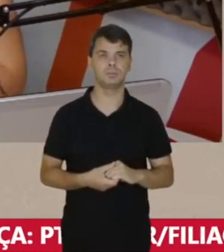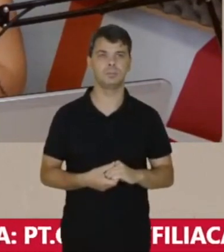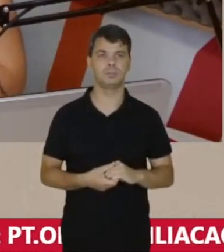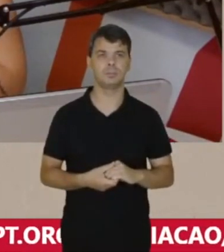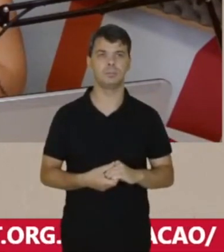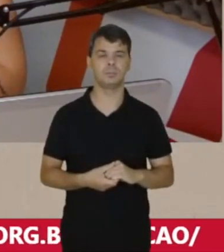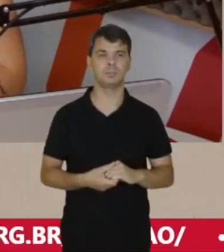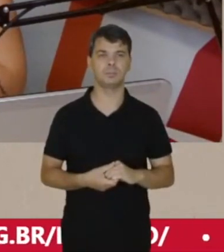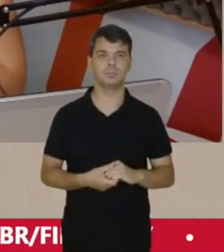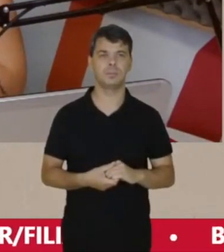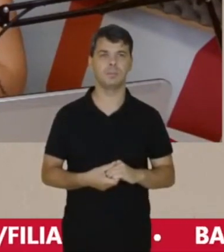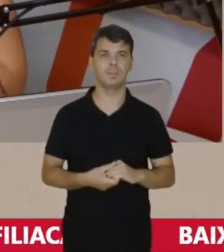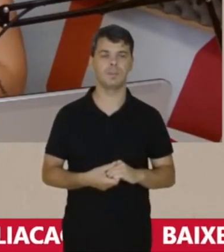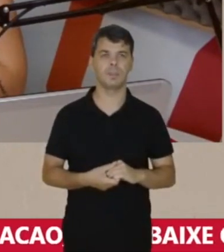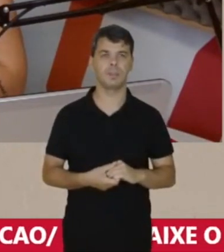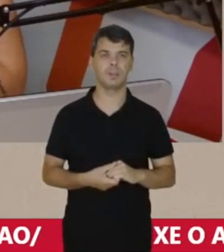chuva de